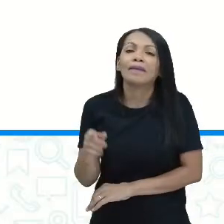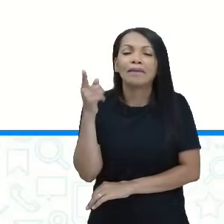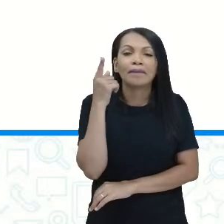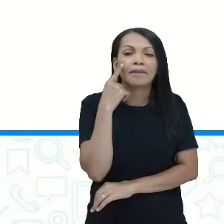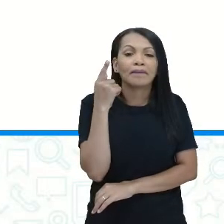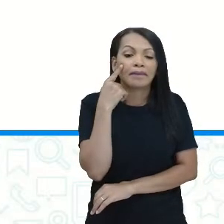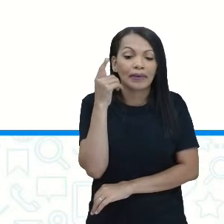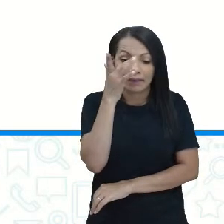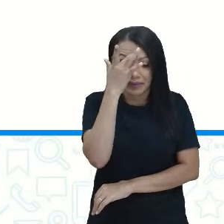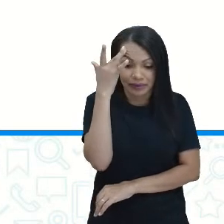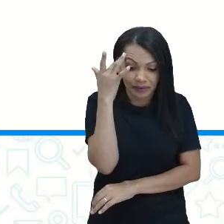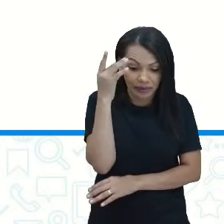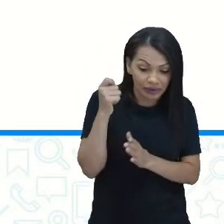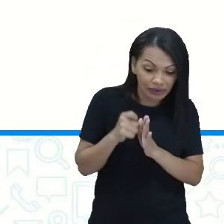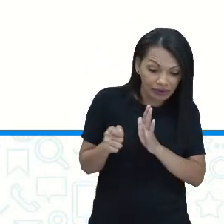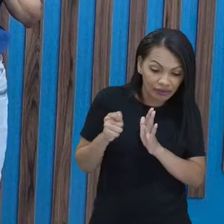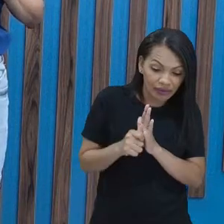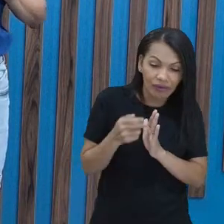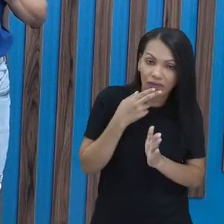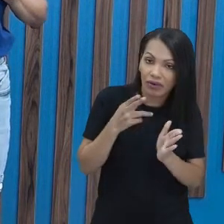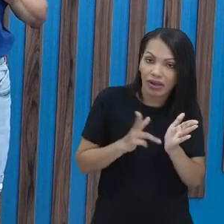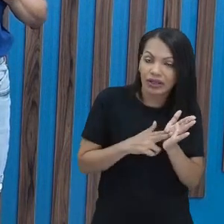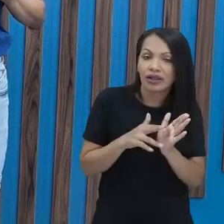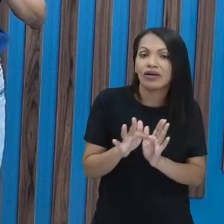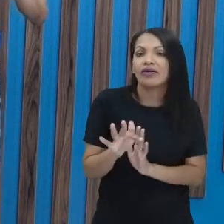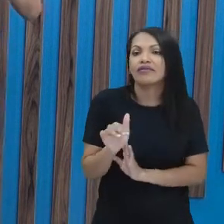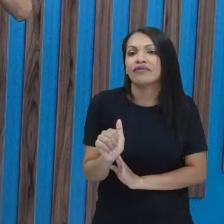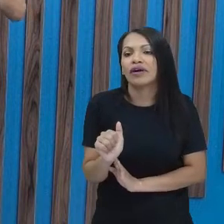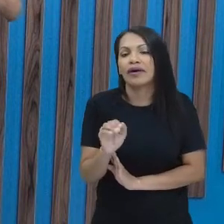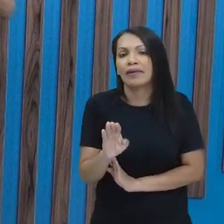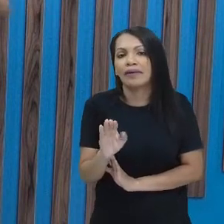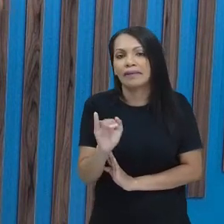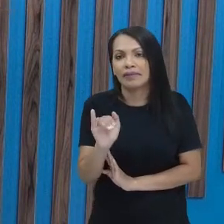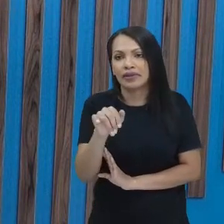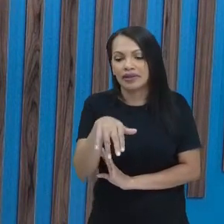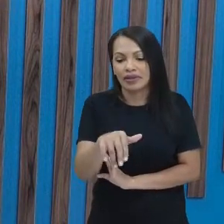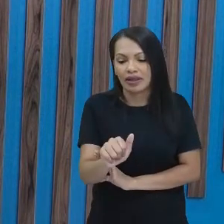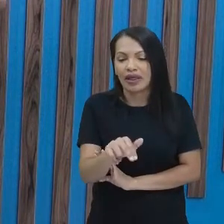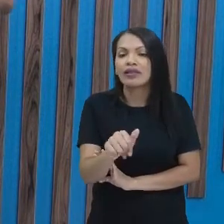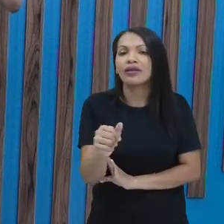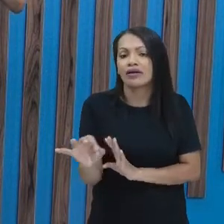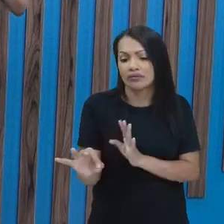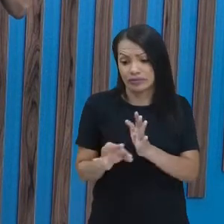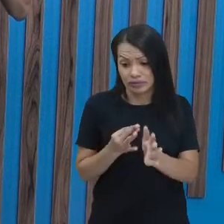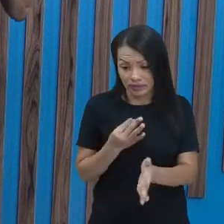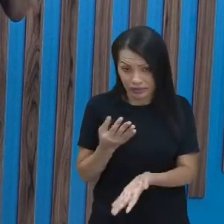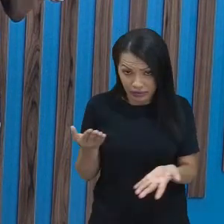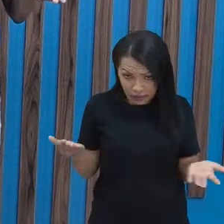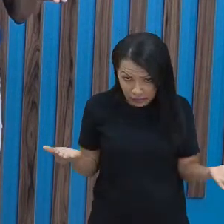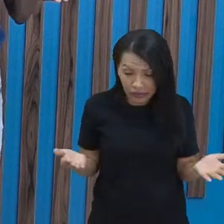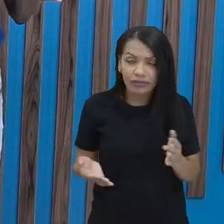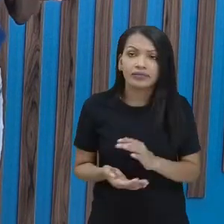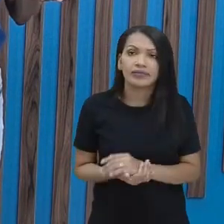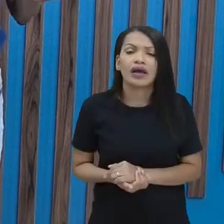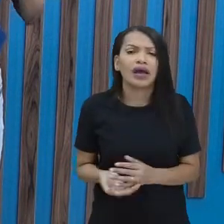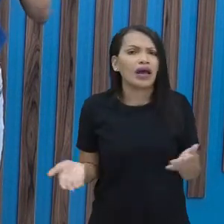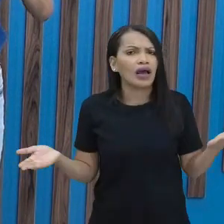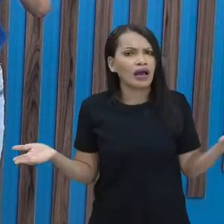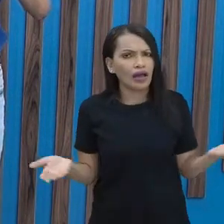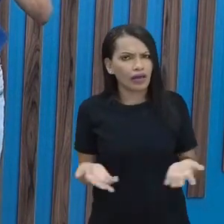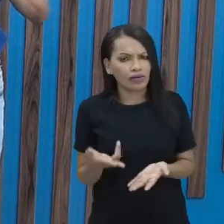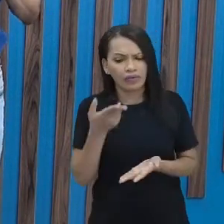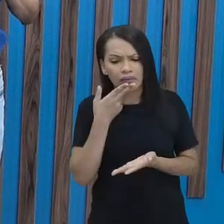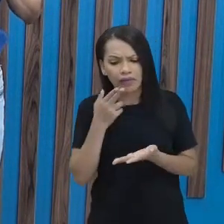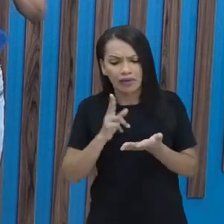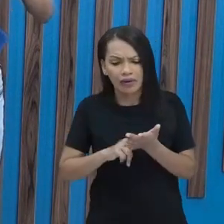tá? Então não esqueça de assinar a sua cartinha na hora de escrever. Agora, e para enviar uma carta?